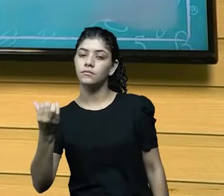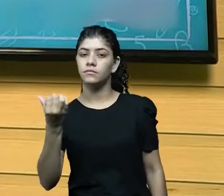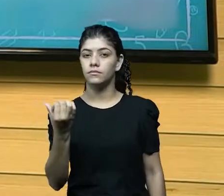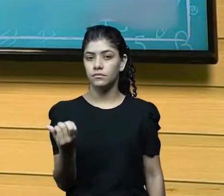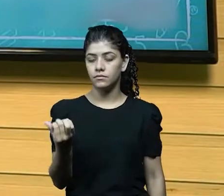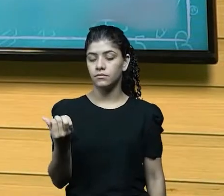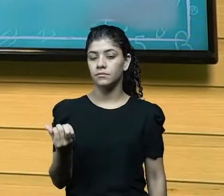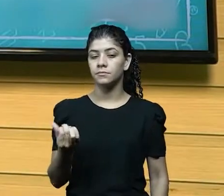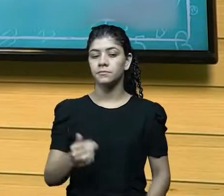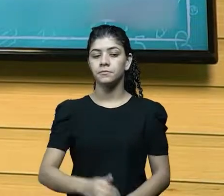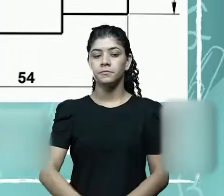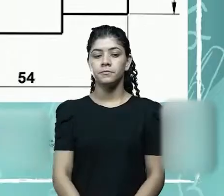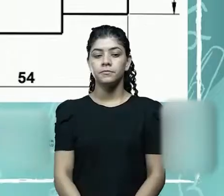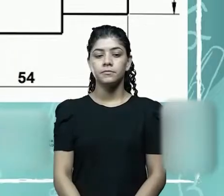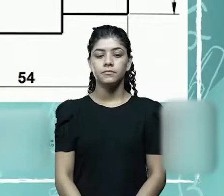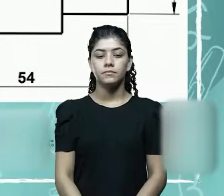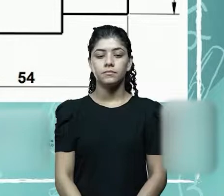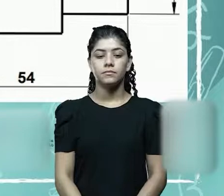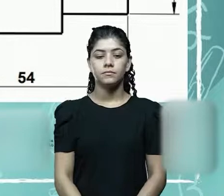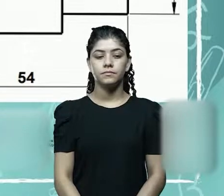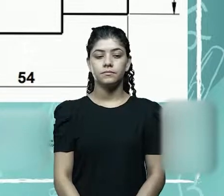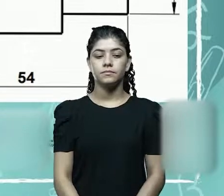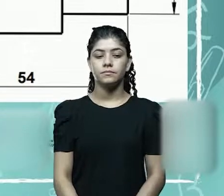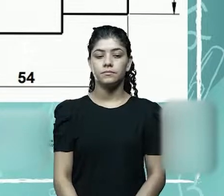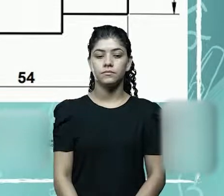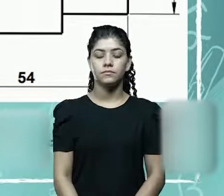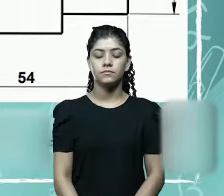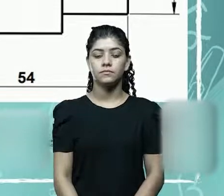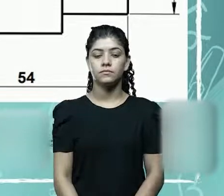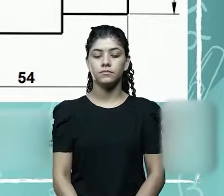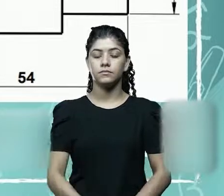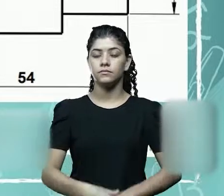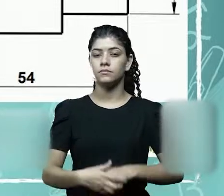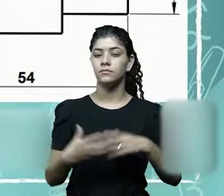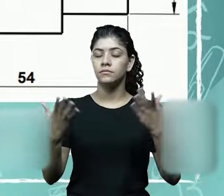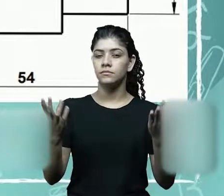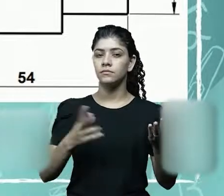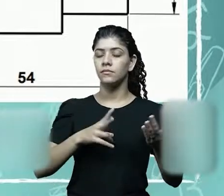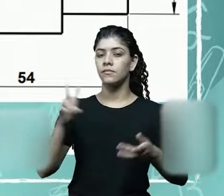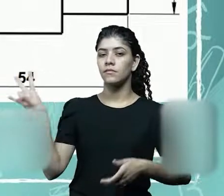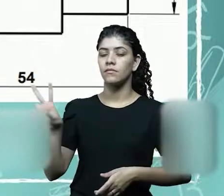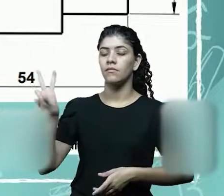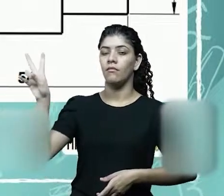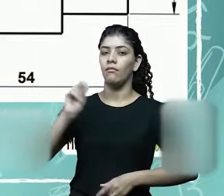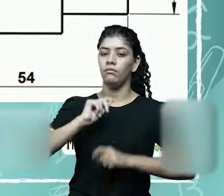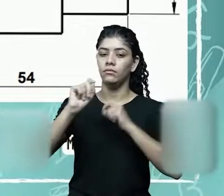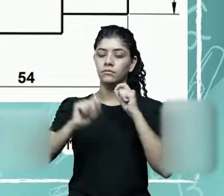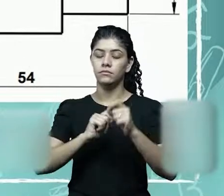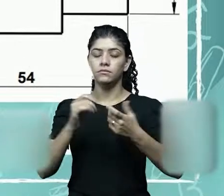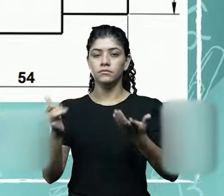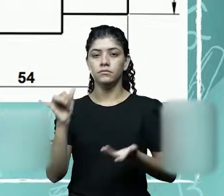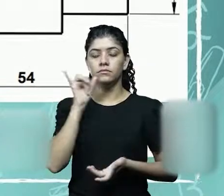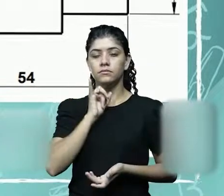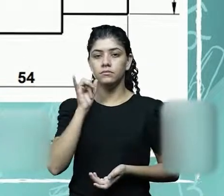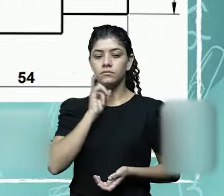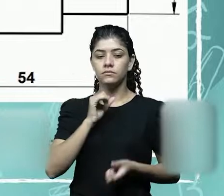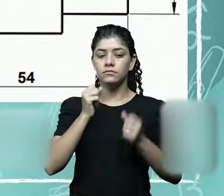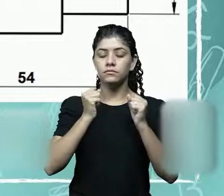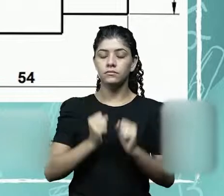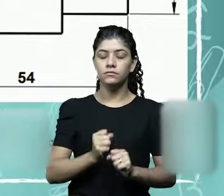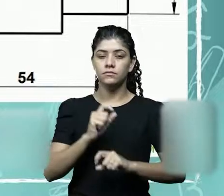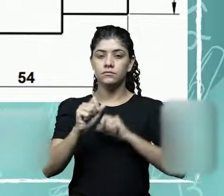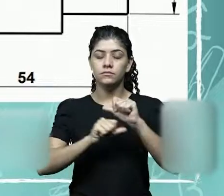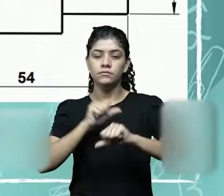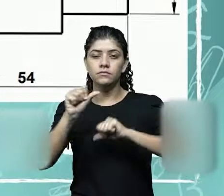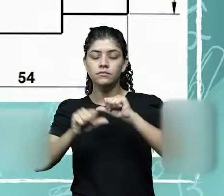29.996 milésimos, tá? São os valores em que esta peça que está aqui no exemplo, ela